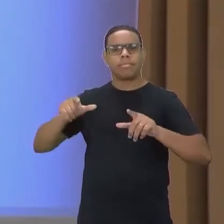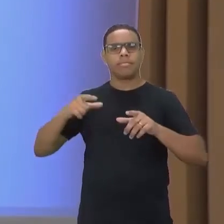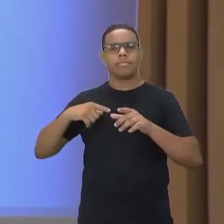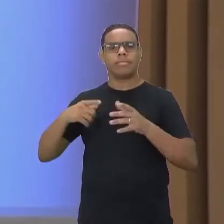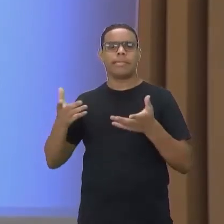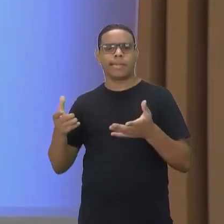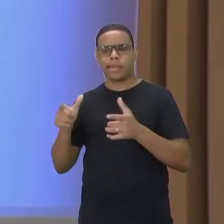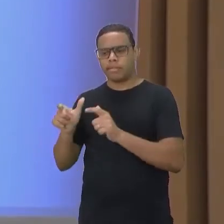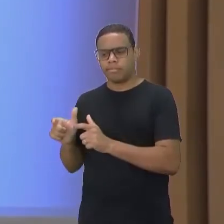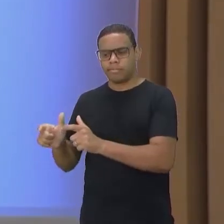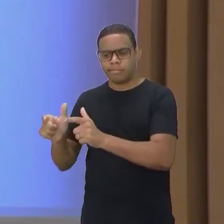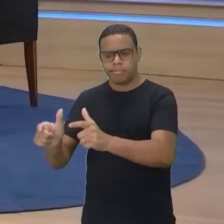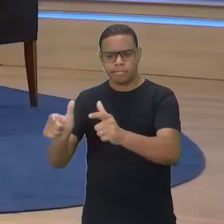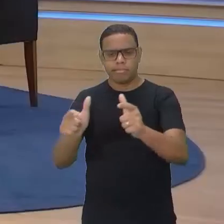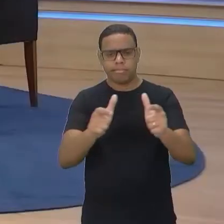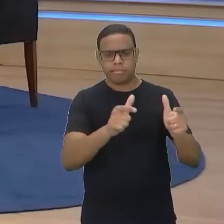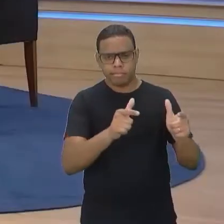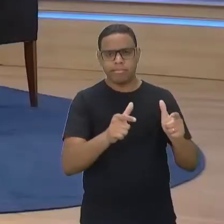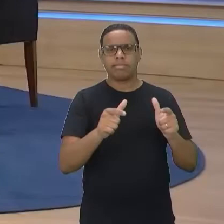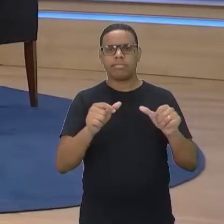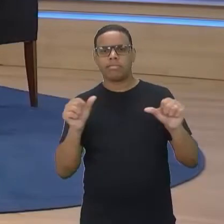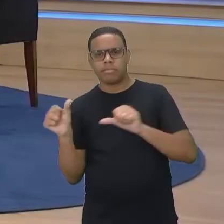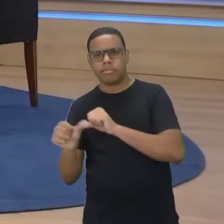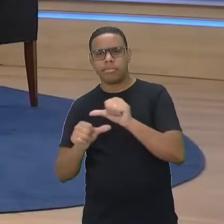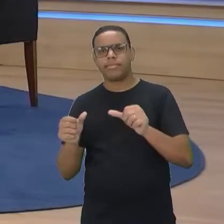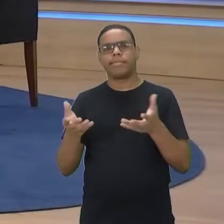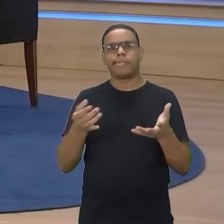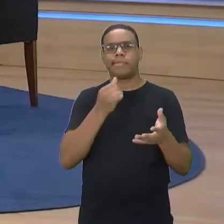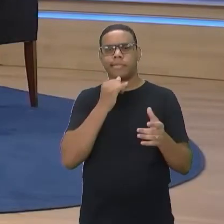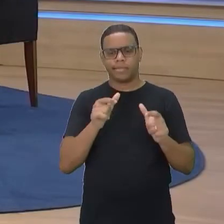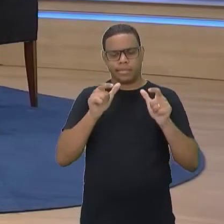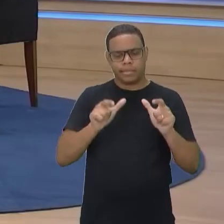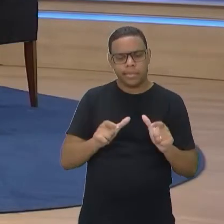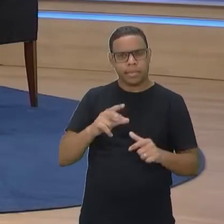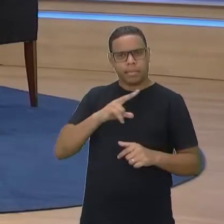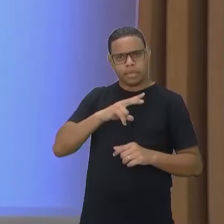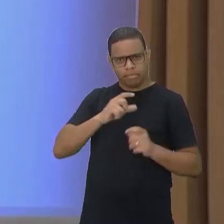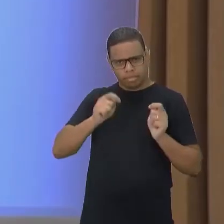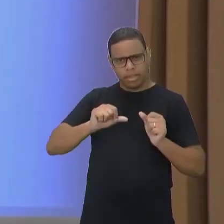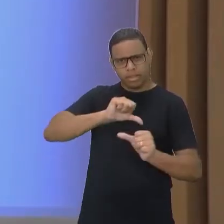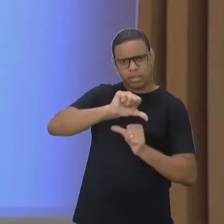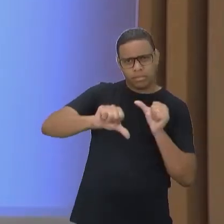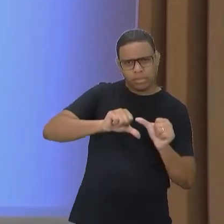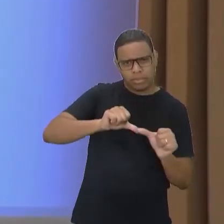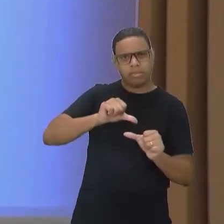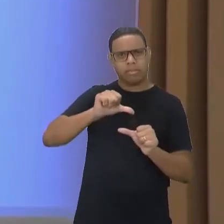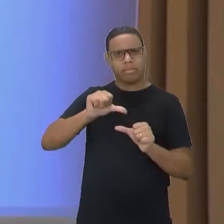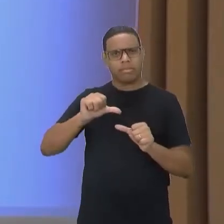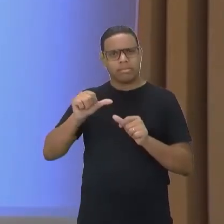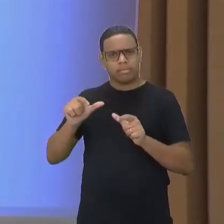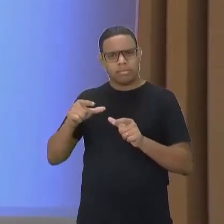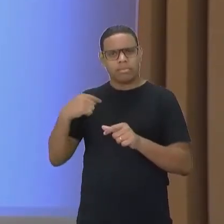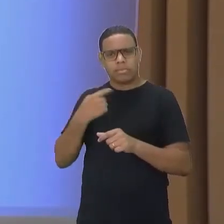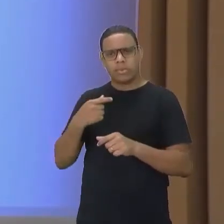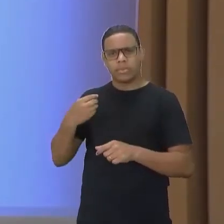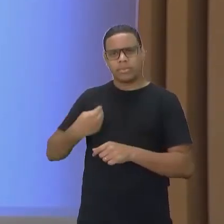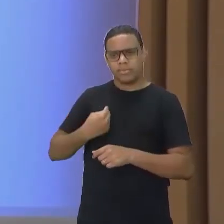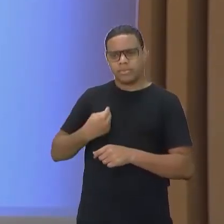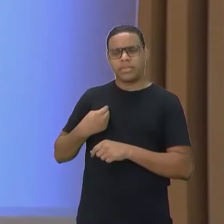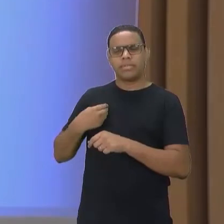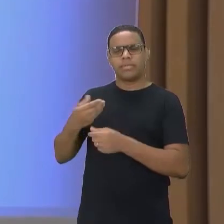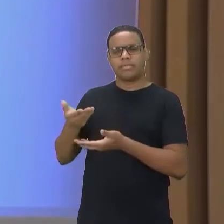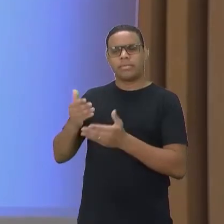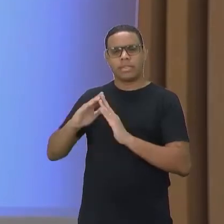o nosso, aquele ambiente que é o nosso particular, o nosso privado, aquele lugar que a gente vive, né?